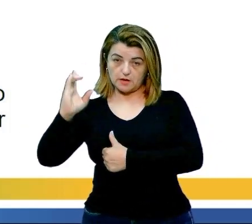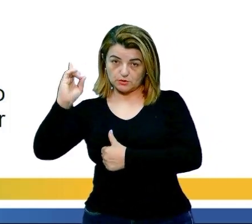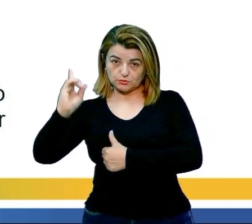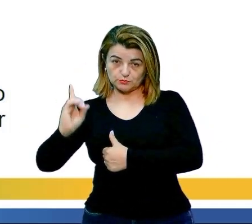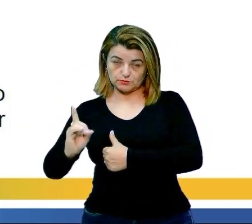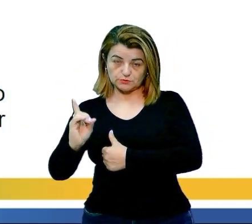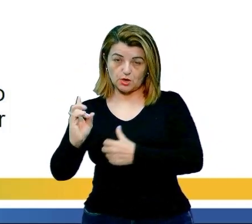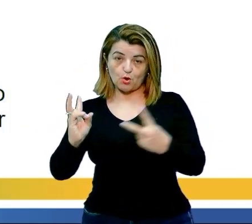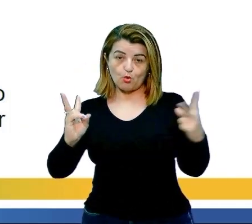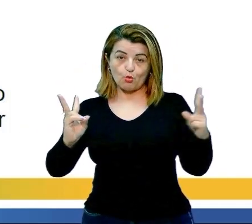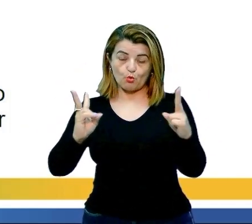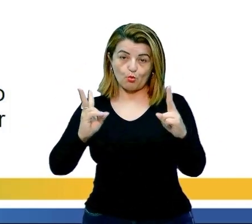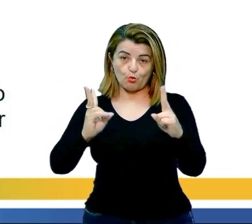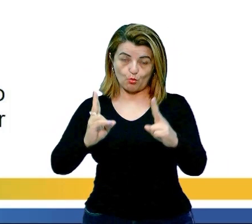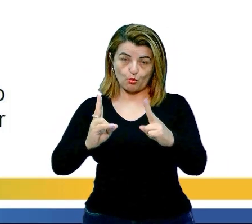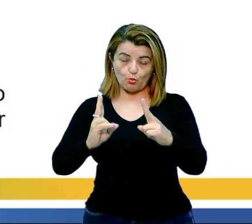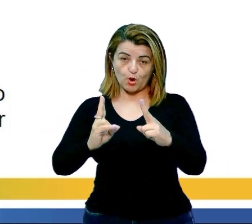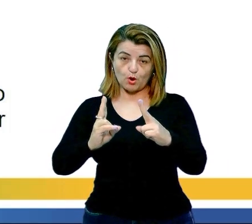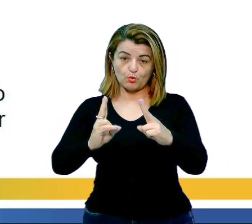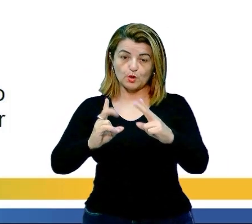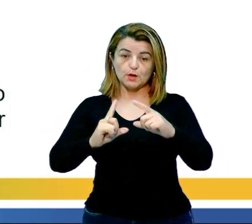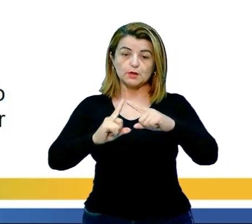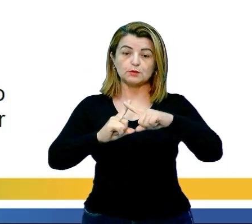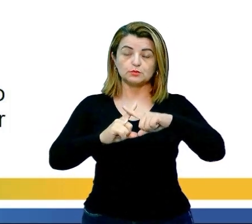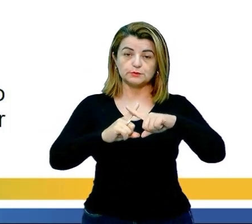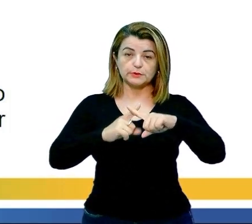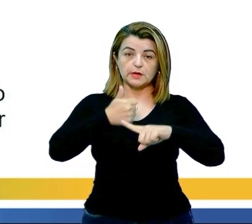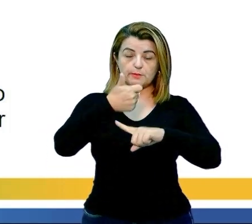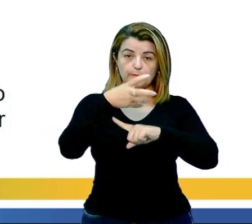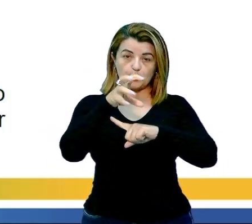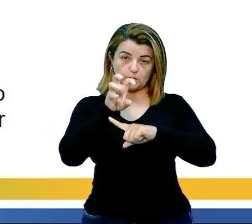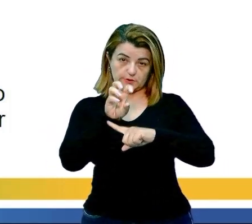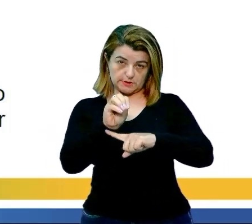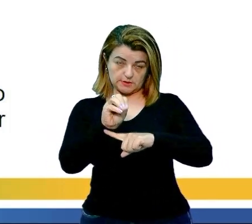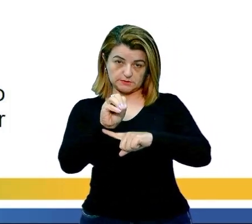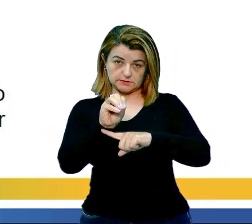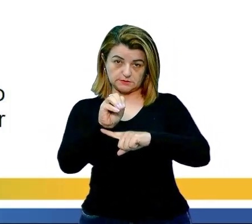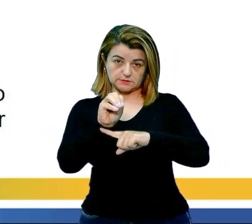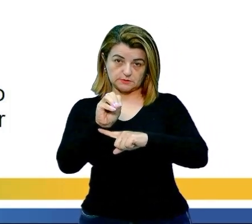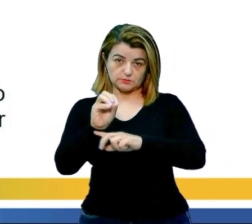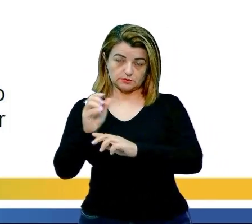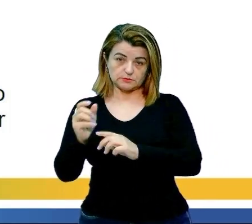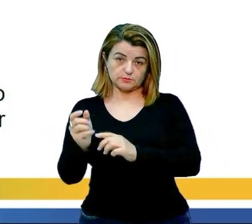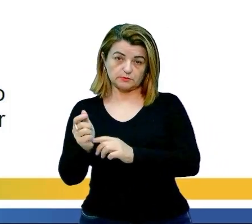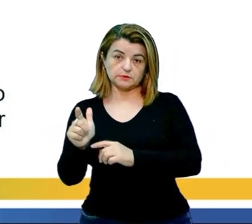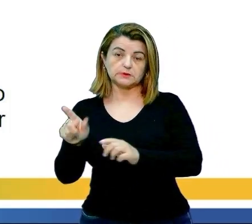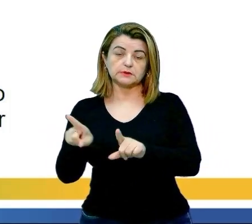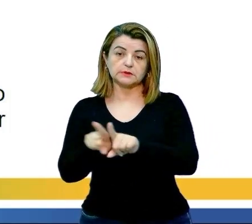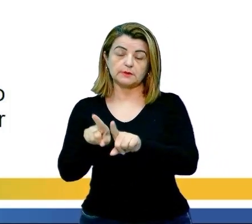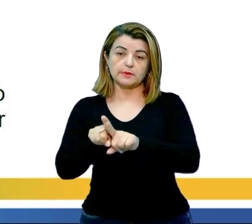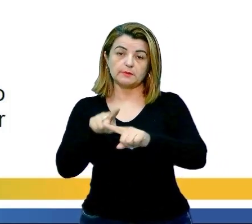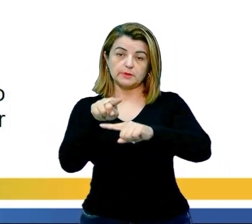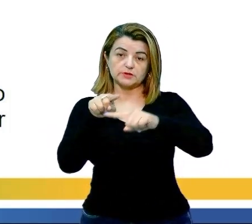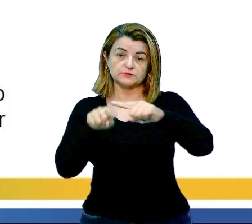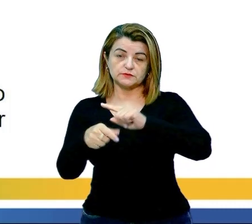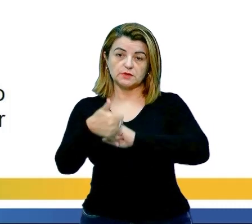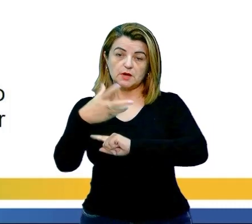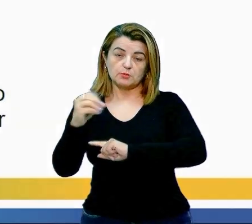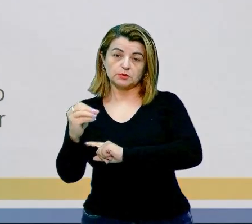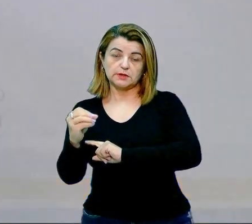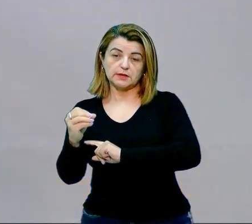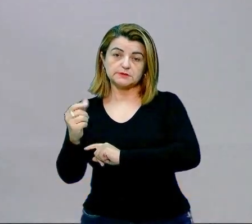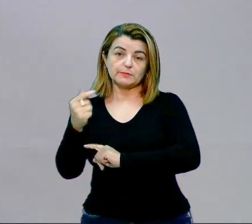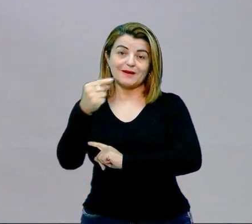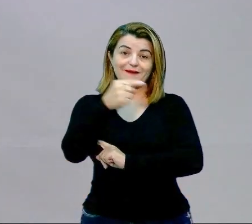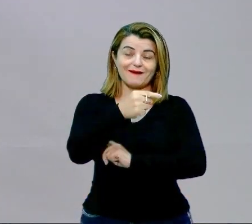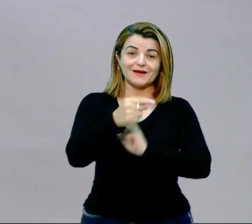o mesmo que multiplicar por 10, quanto para a esquerda é dividir por 10. Então a gente já